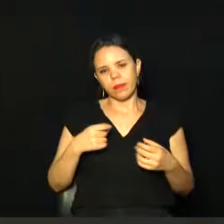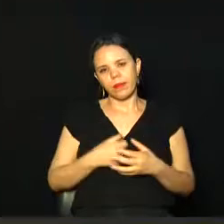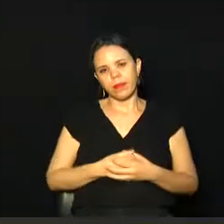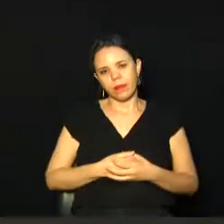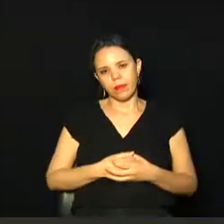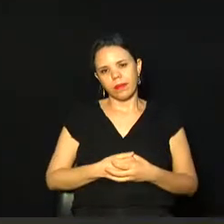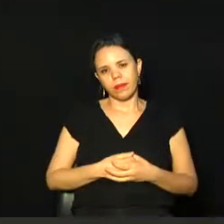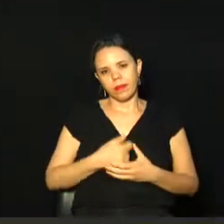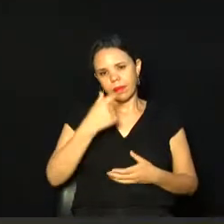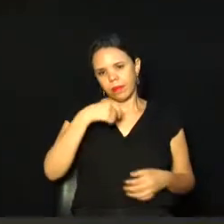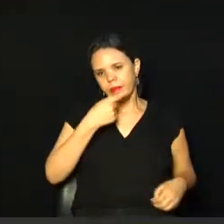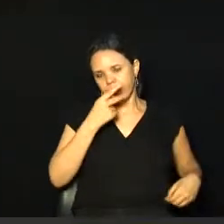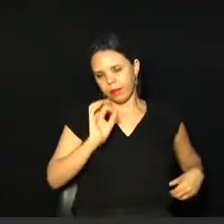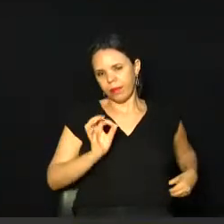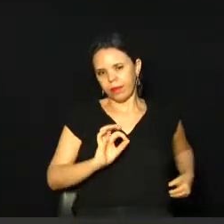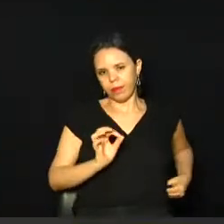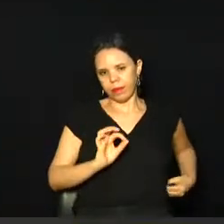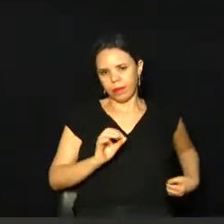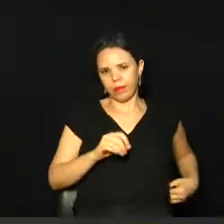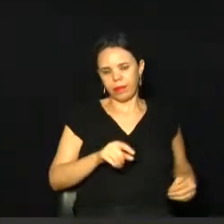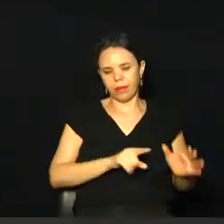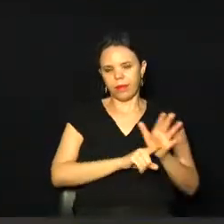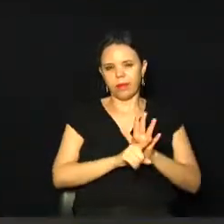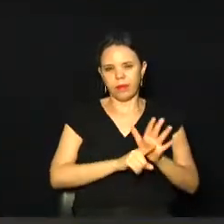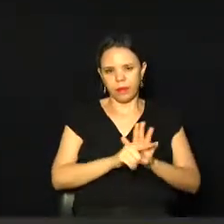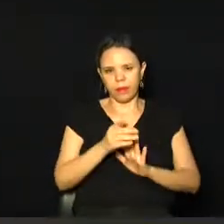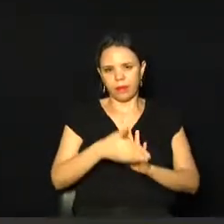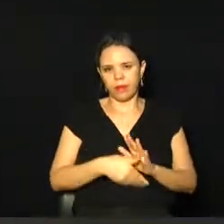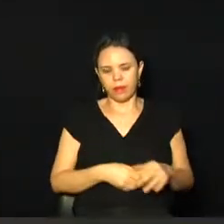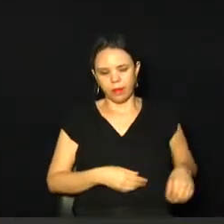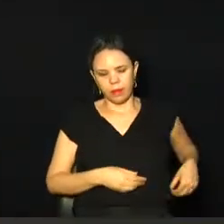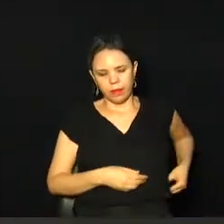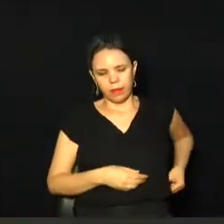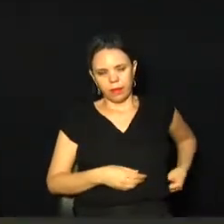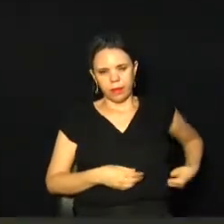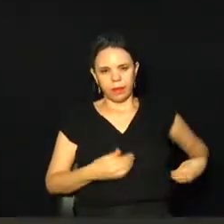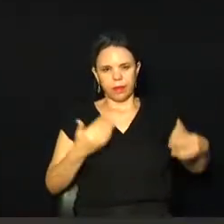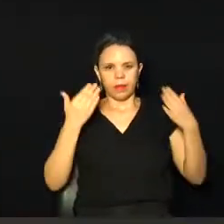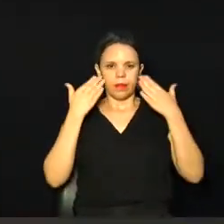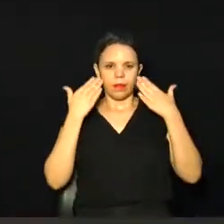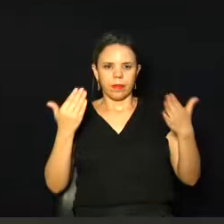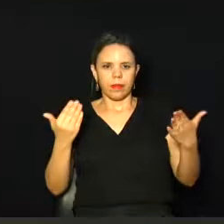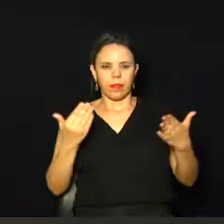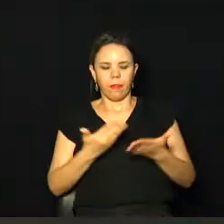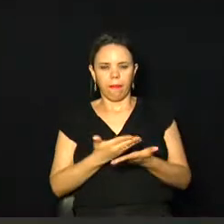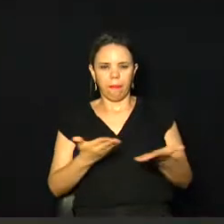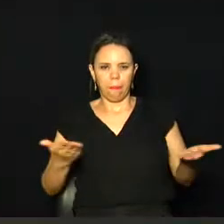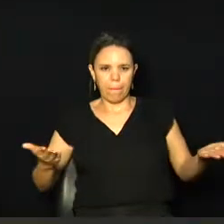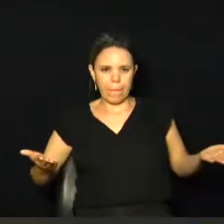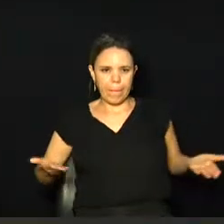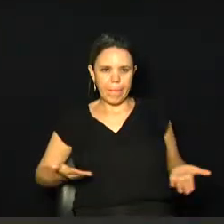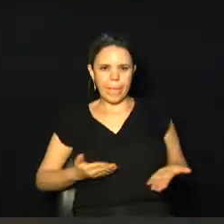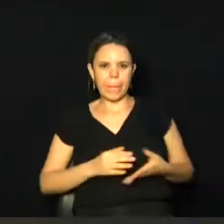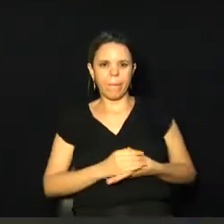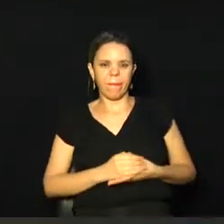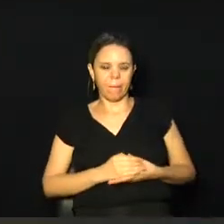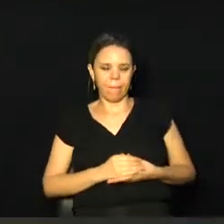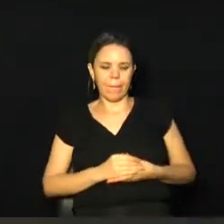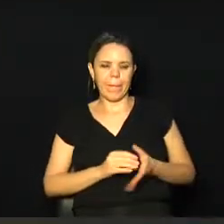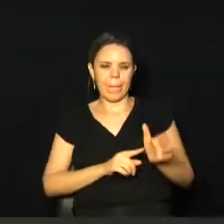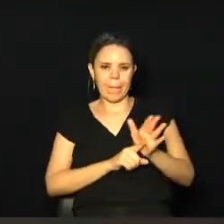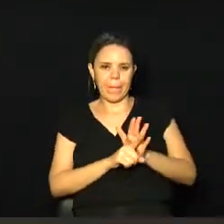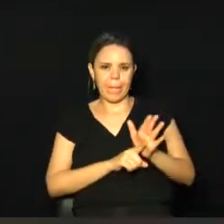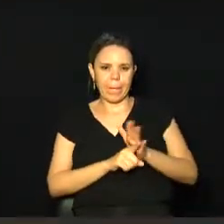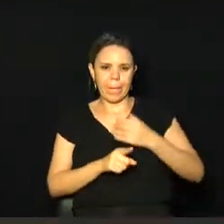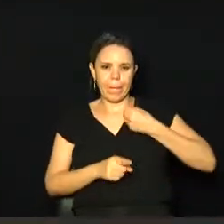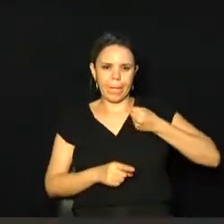Isso não sou eu que estou falando, são as pesquisas. E, diante disso, diante desses dados, desses